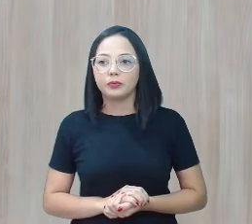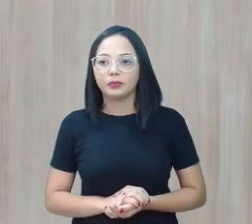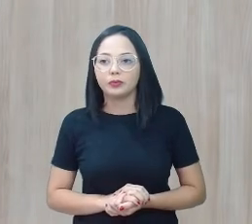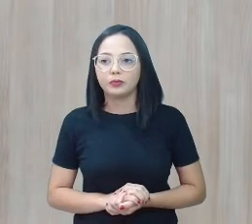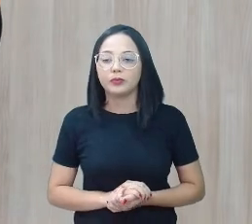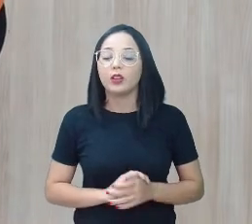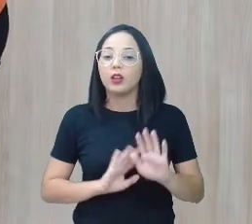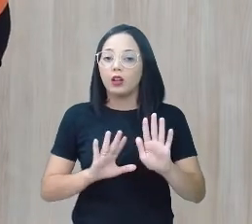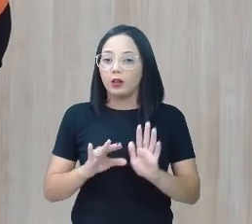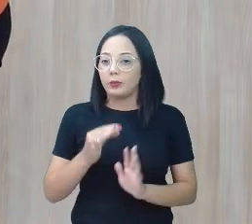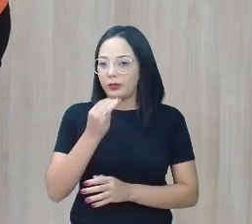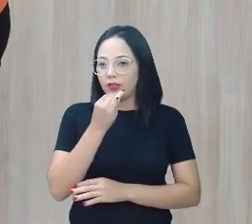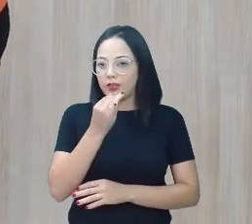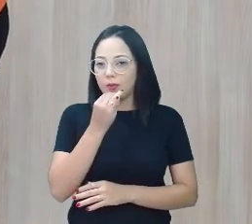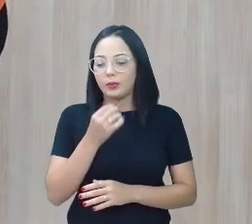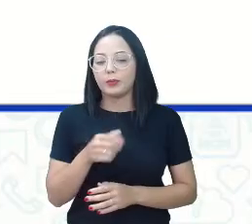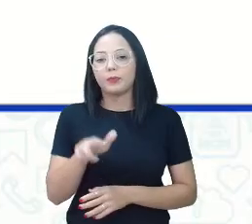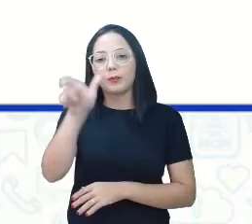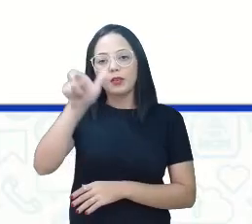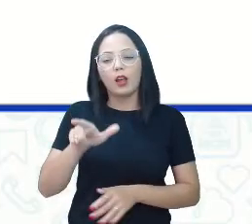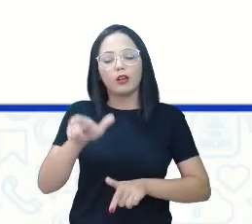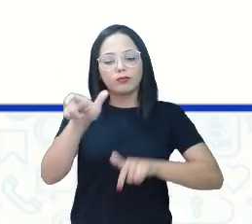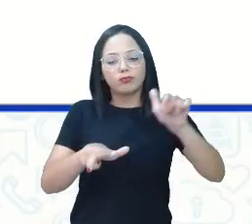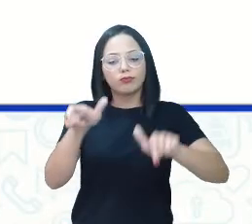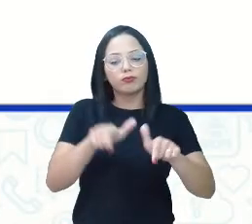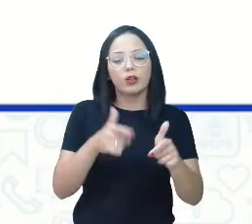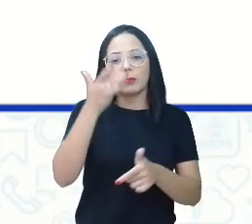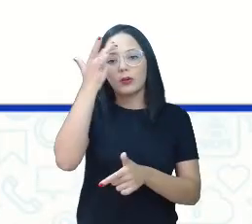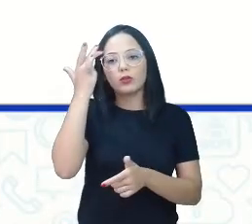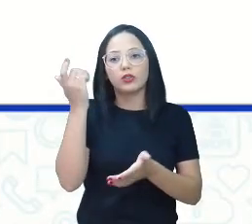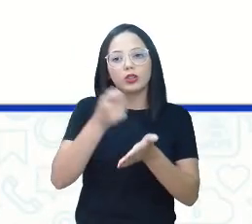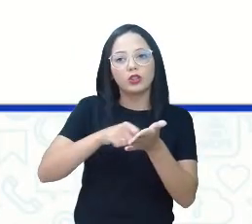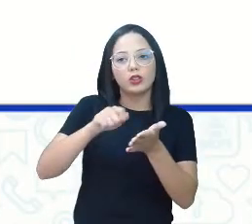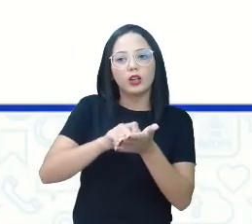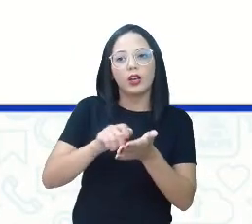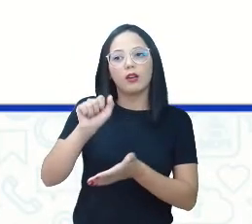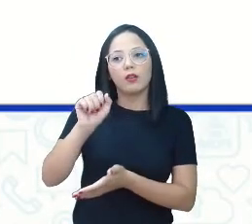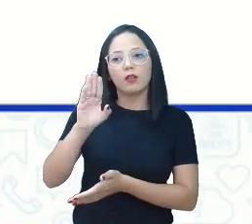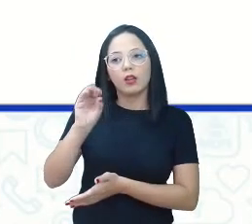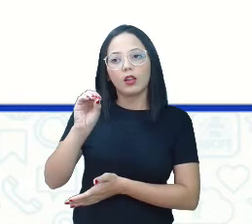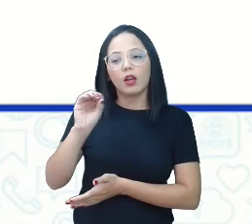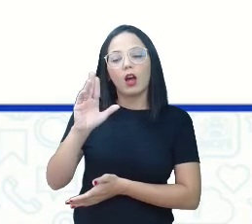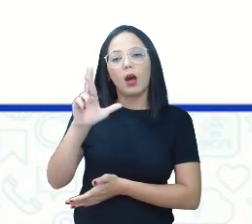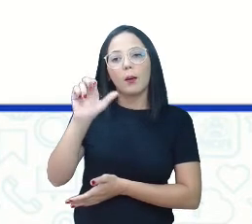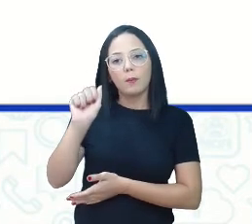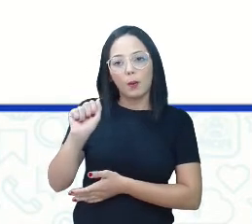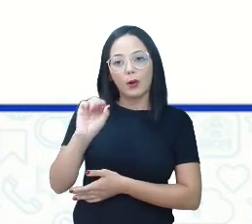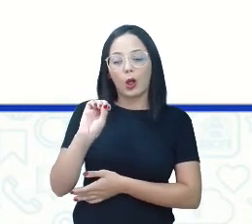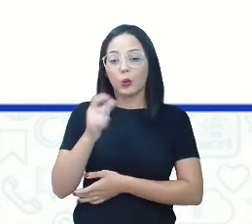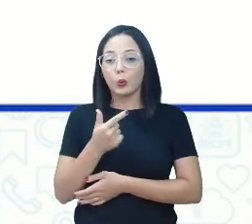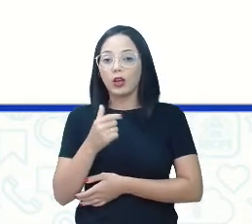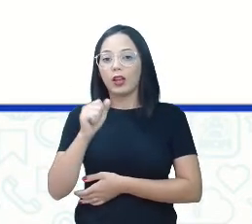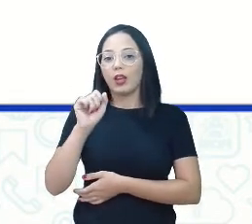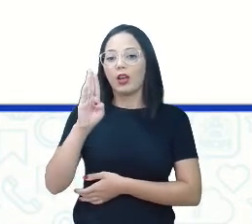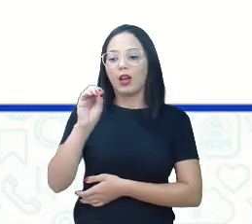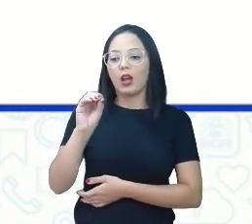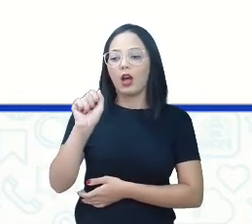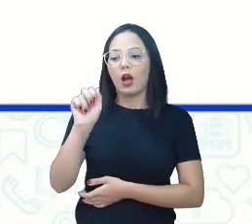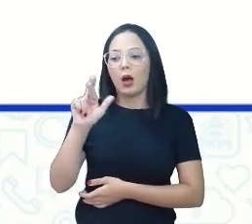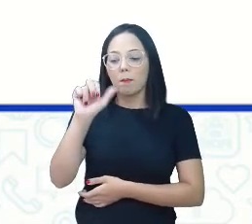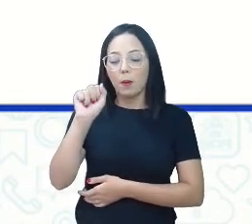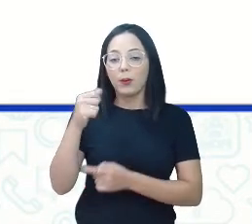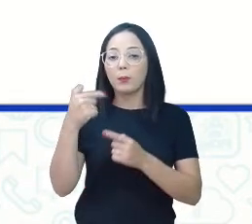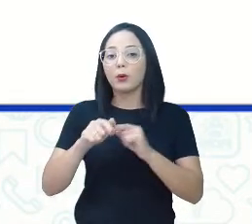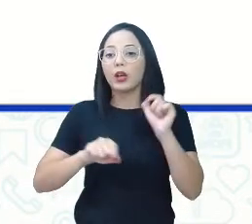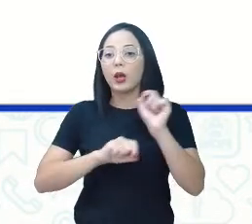Por exemplo, há pessoas que escrevem abóbora em vez de abóbora, porque é